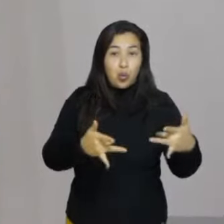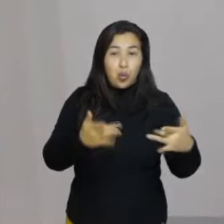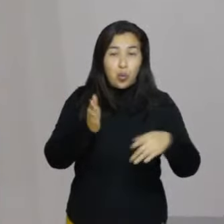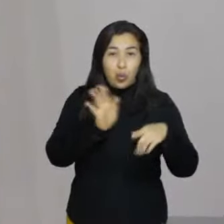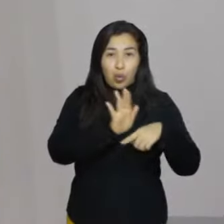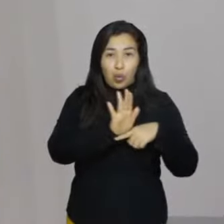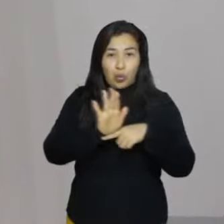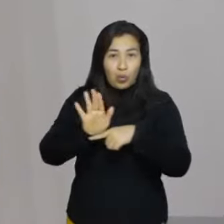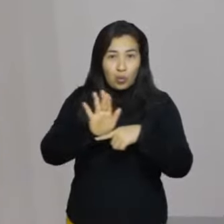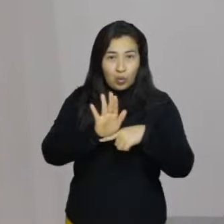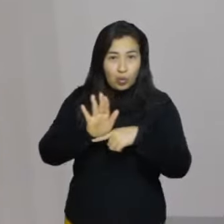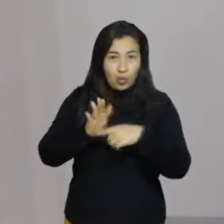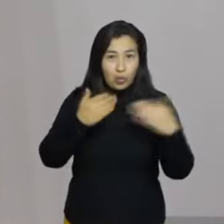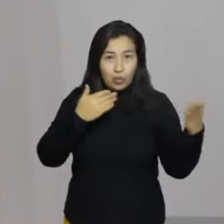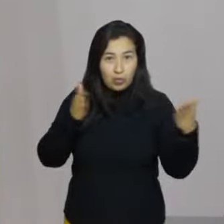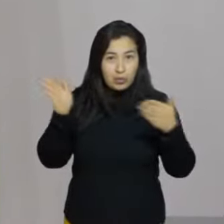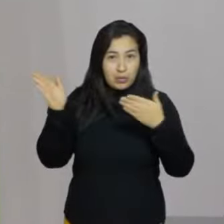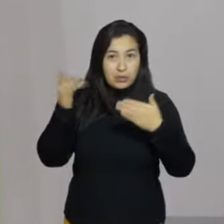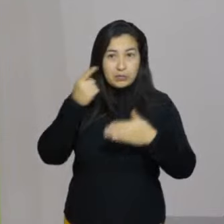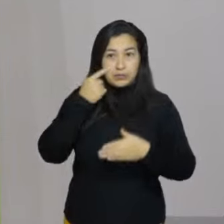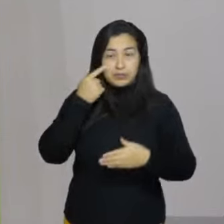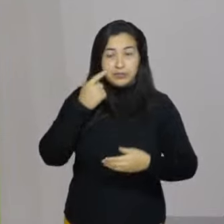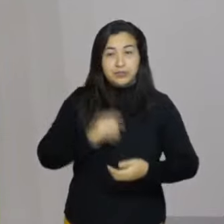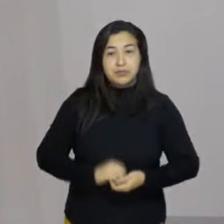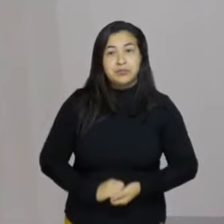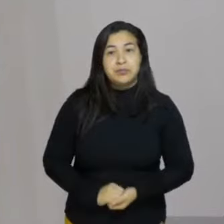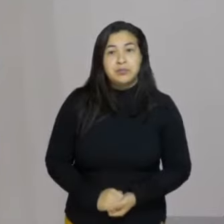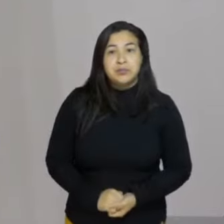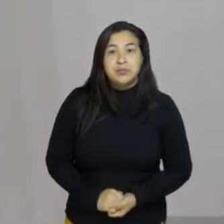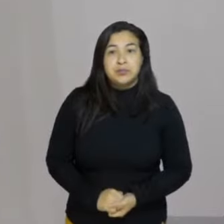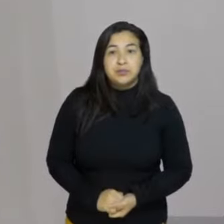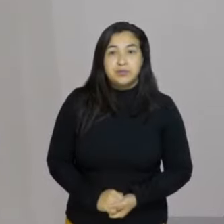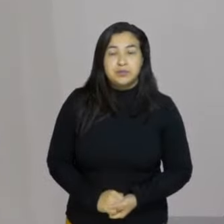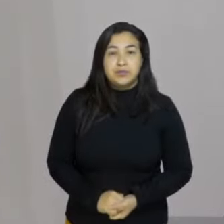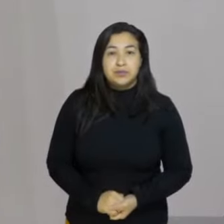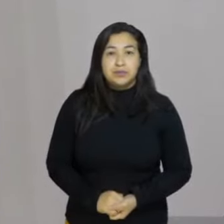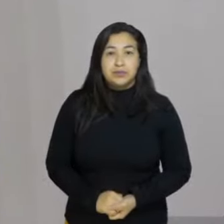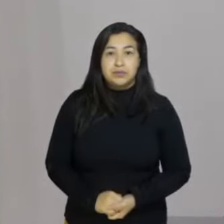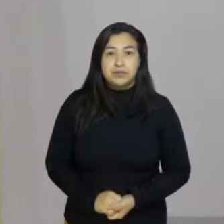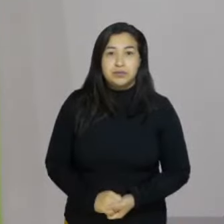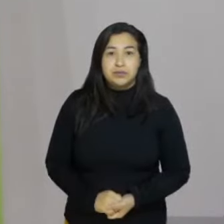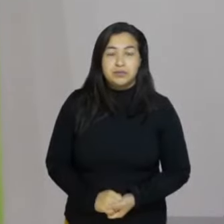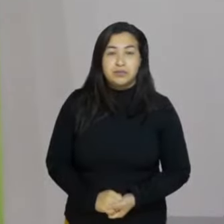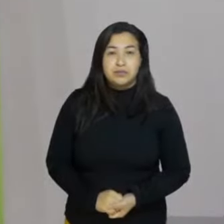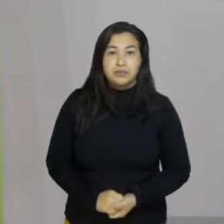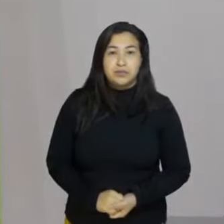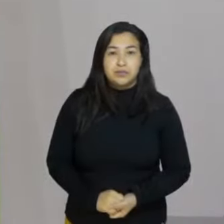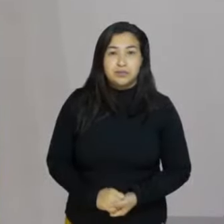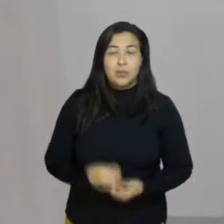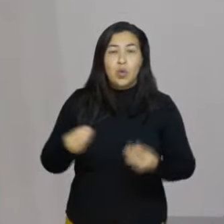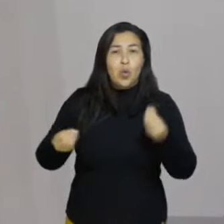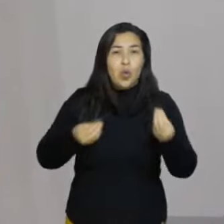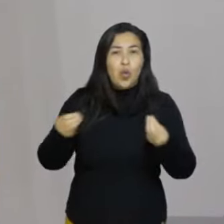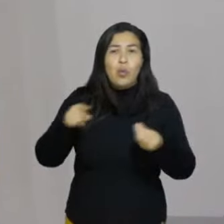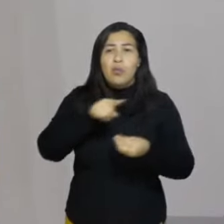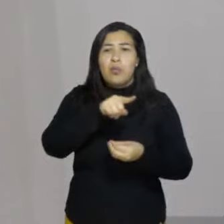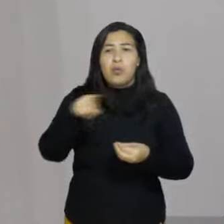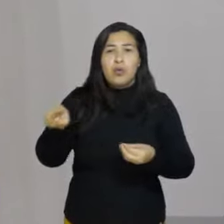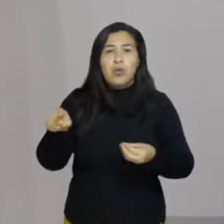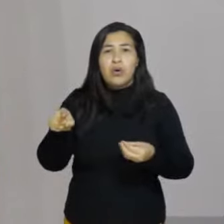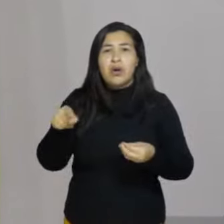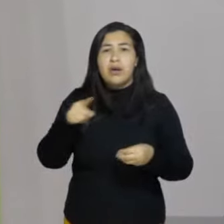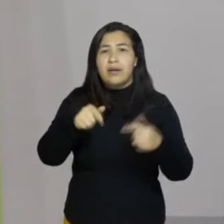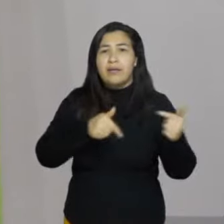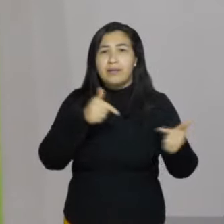vídeo, depois a gente faz o outro, passa ali como está realmente a situação que eles fizeram esse